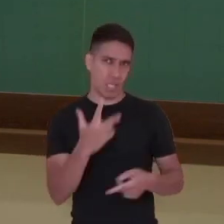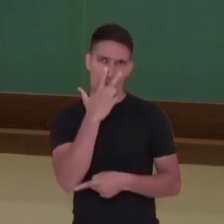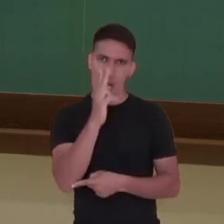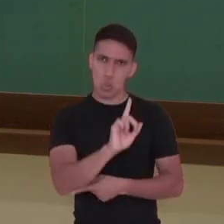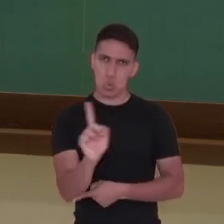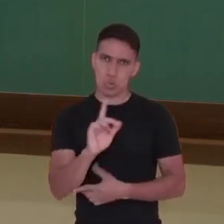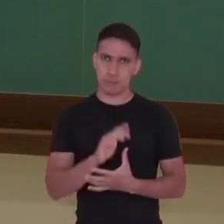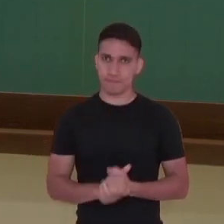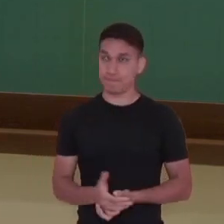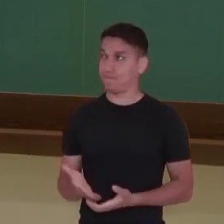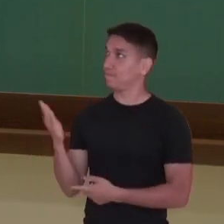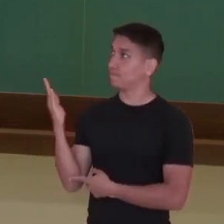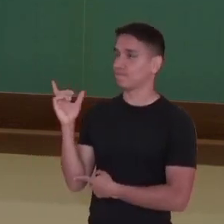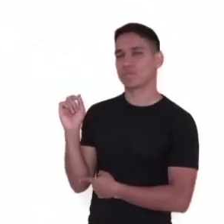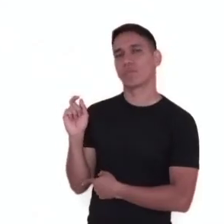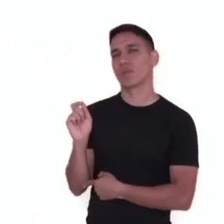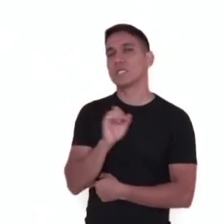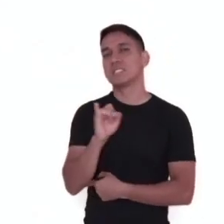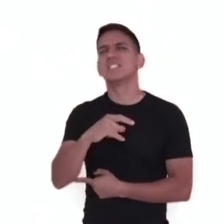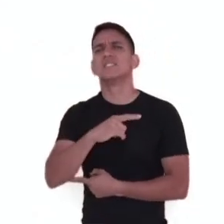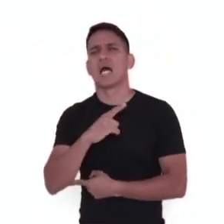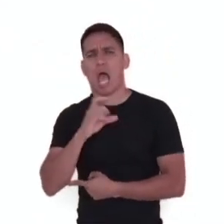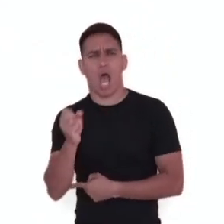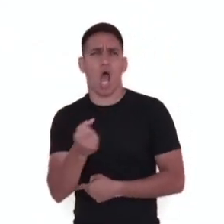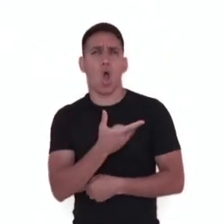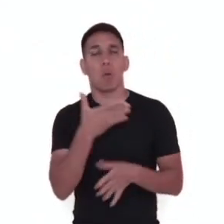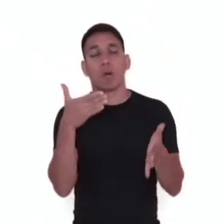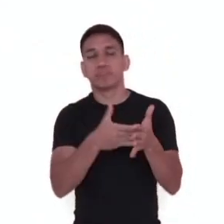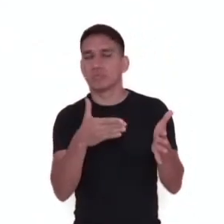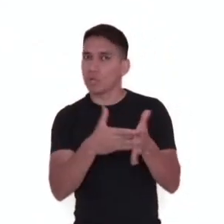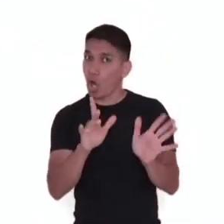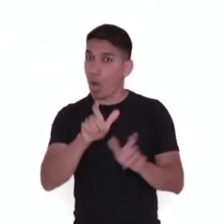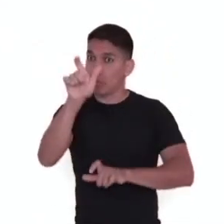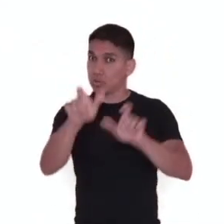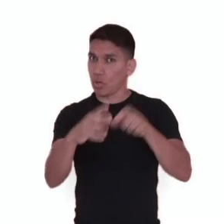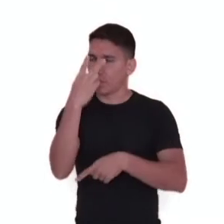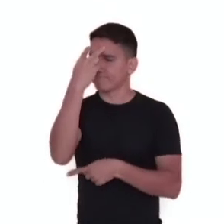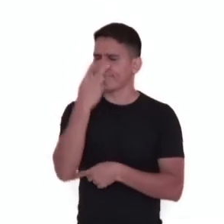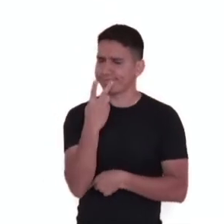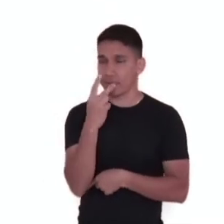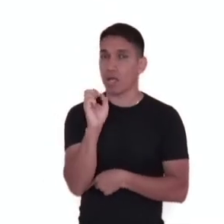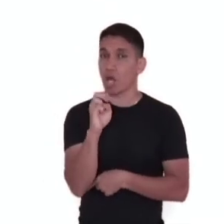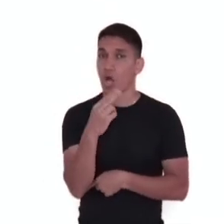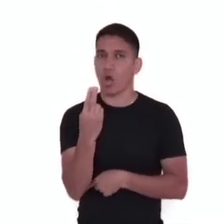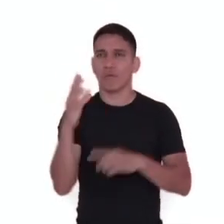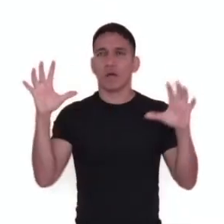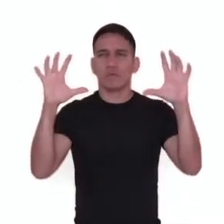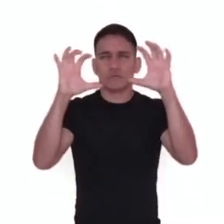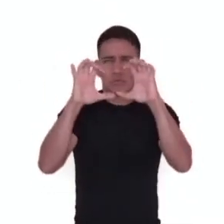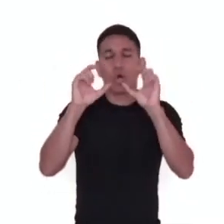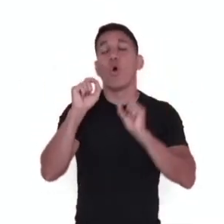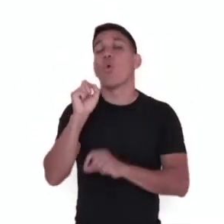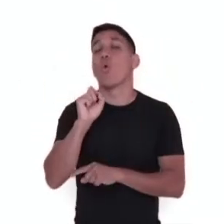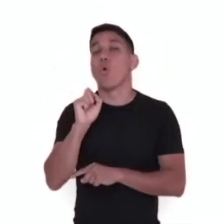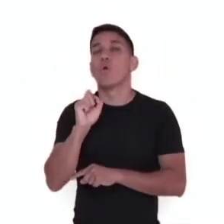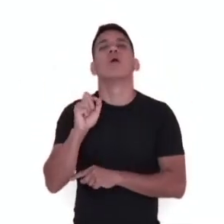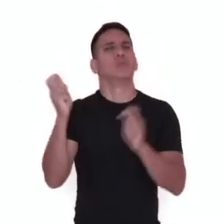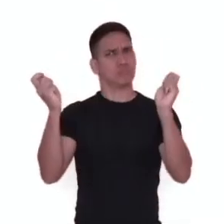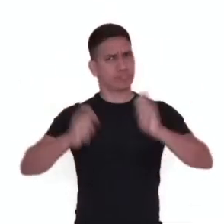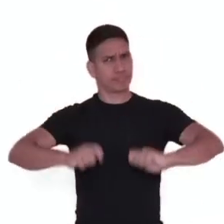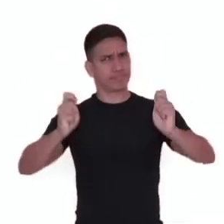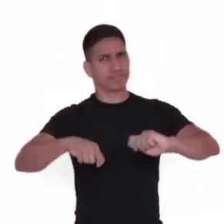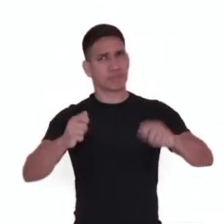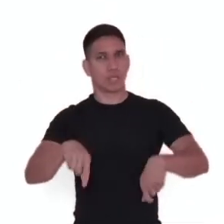que não. Ainda que existam limitações, pessoas cegas ou com visão reduzida têm